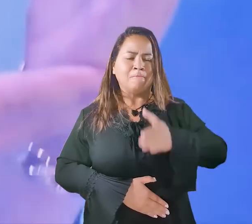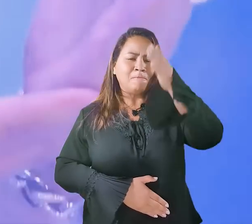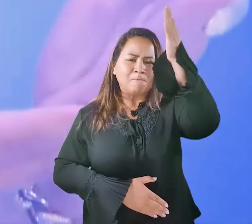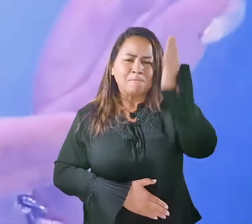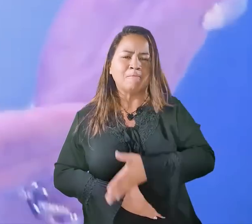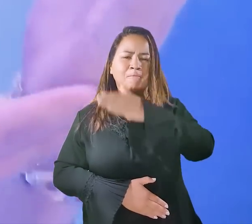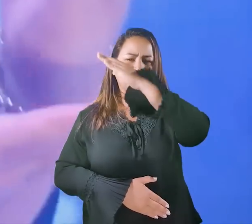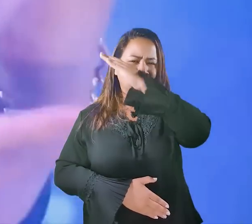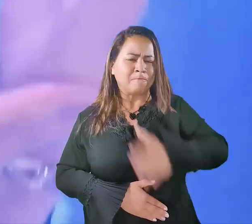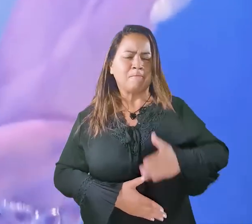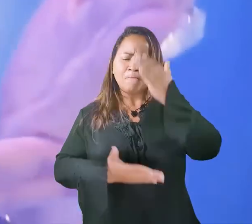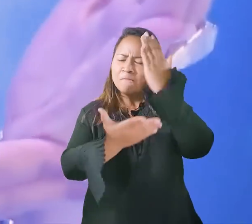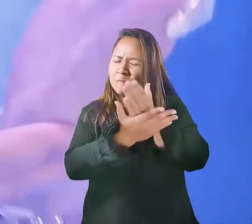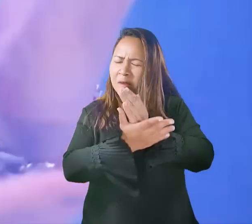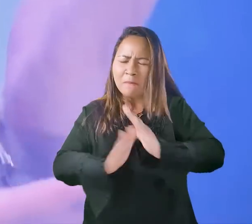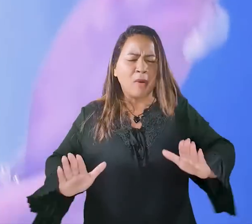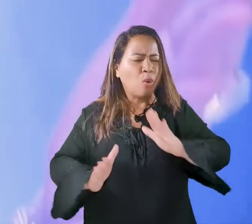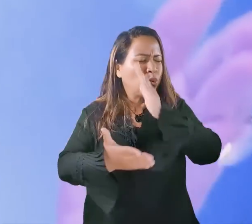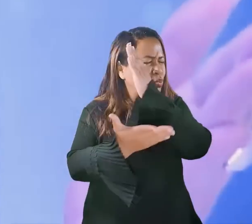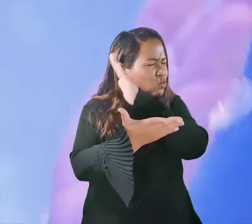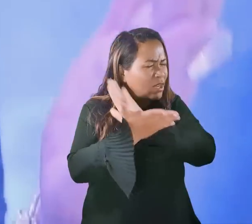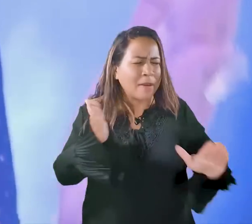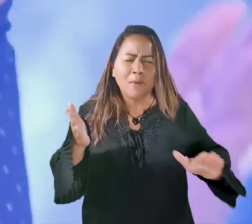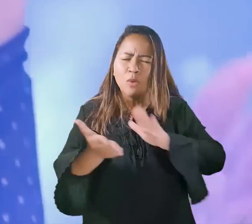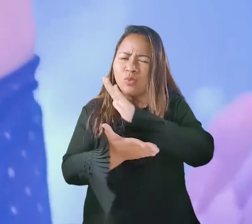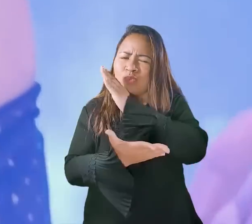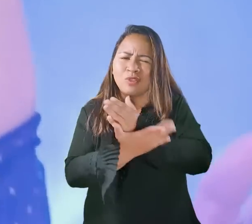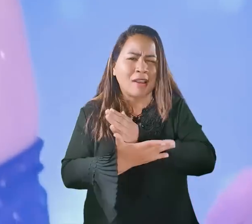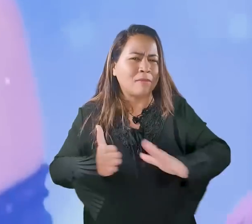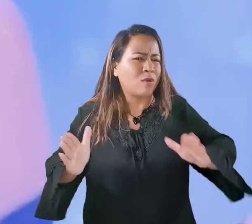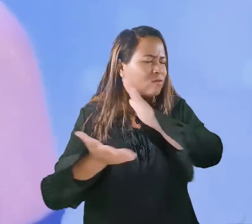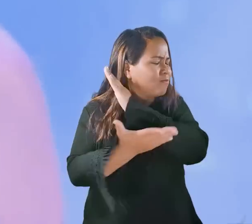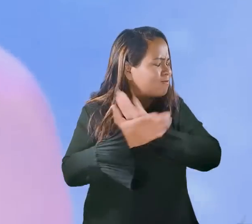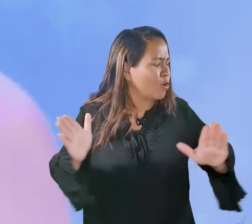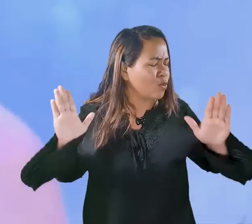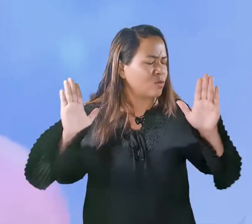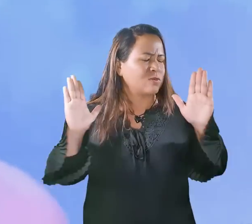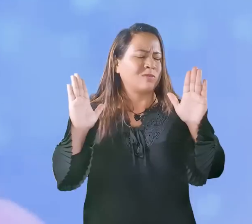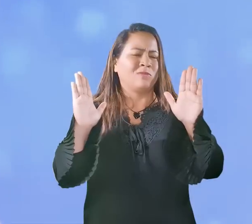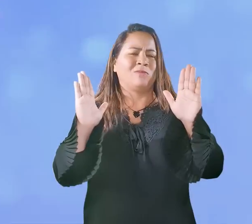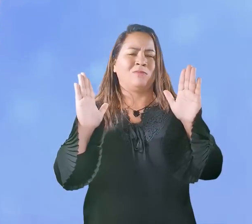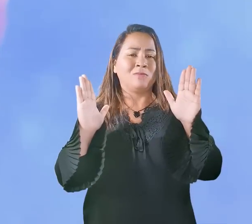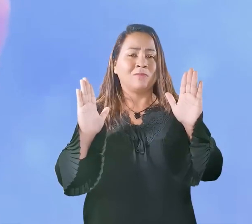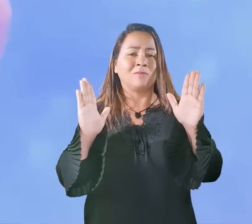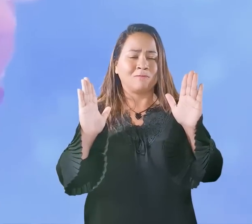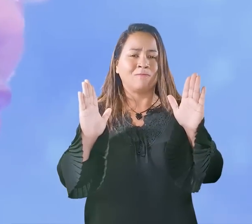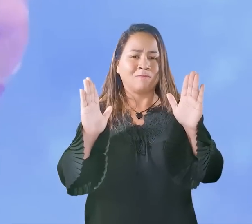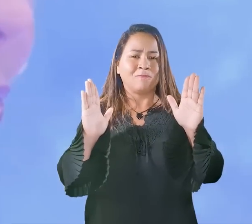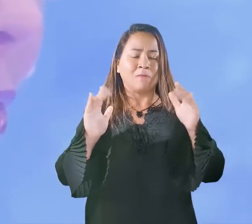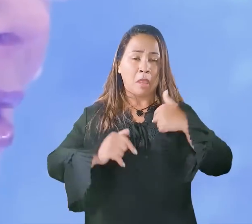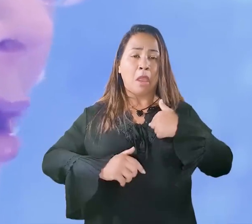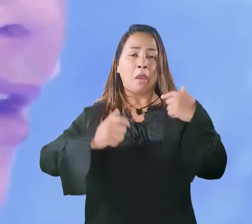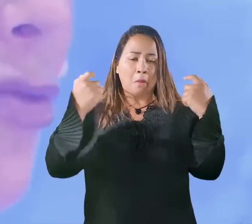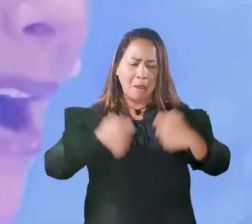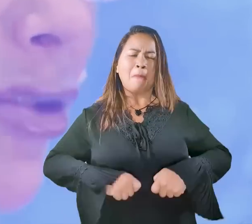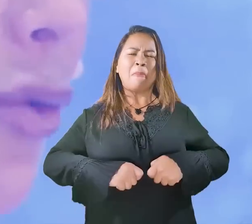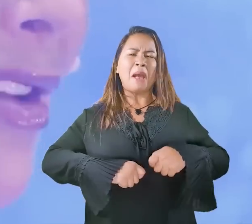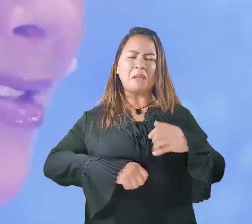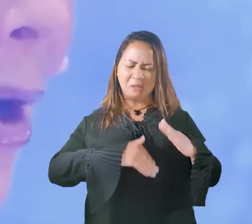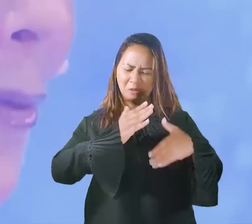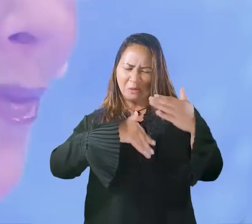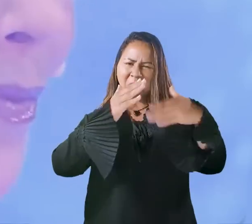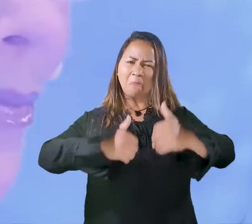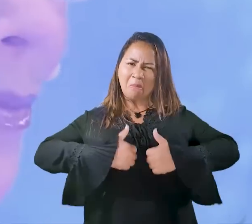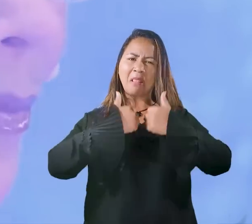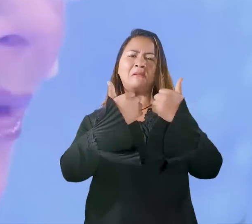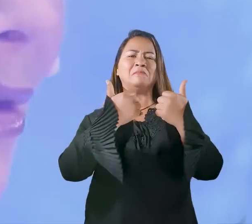cancelado, acabou, acabou, acabou, acabou. Você pode fazer muito melhor do que isso. Eu quero mais